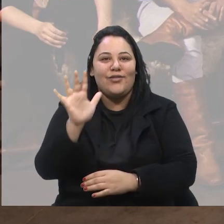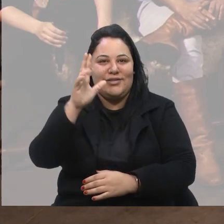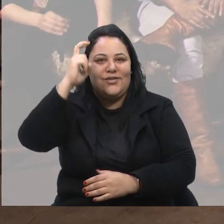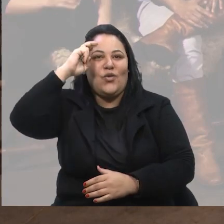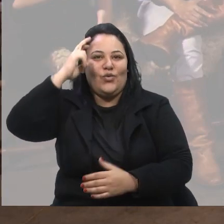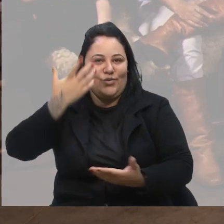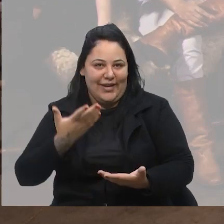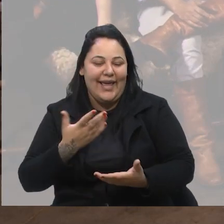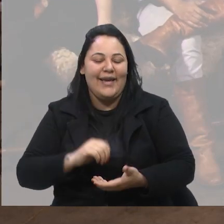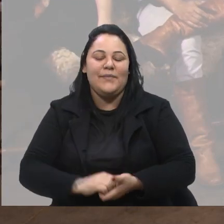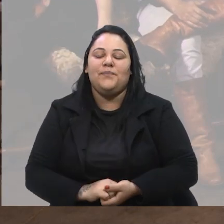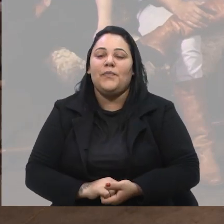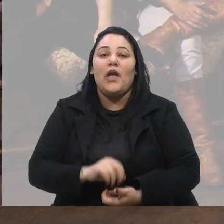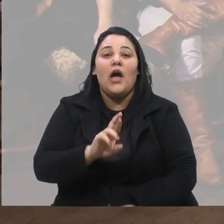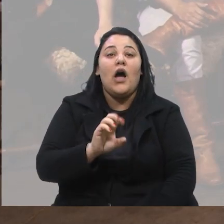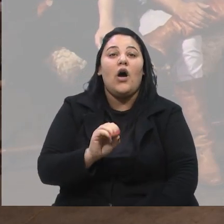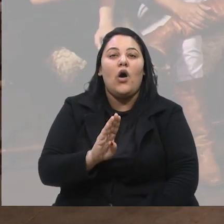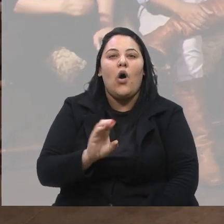Robson,